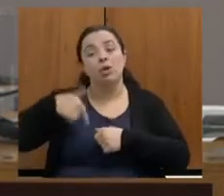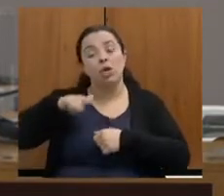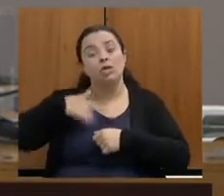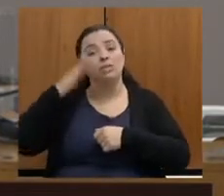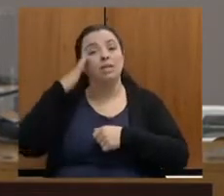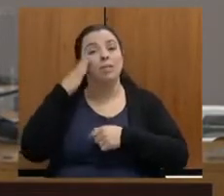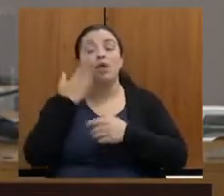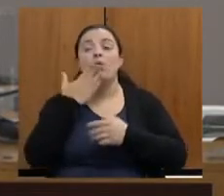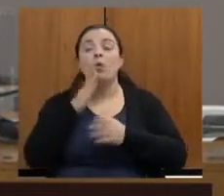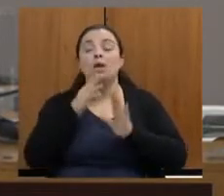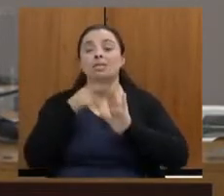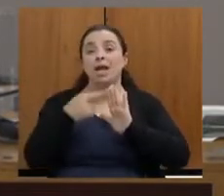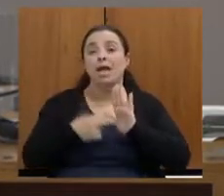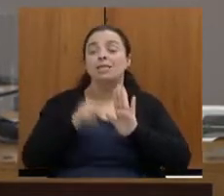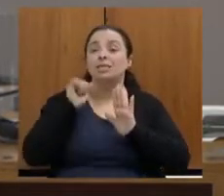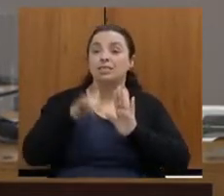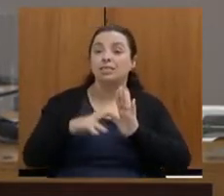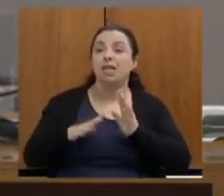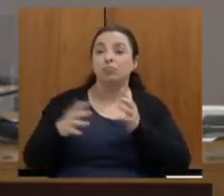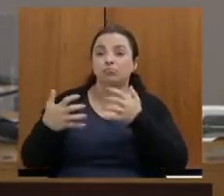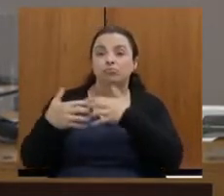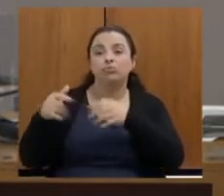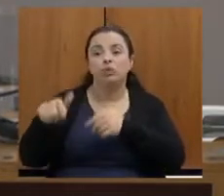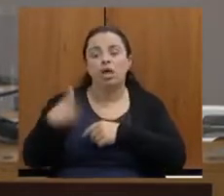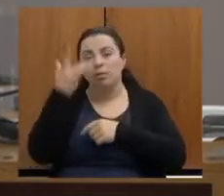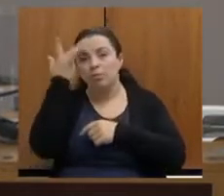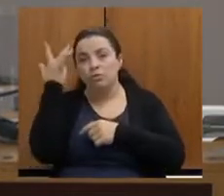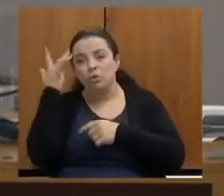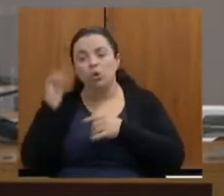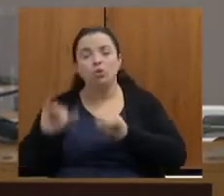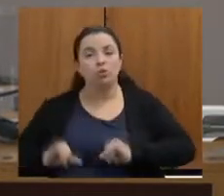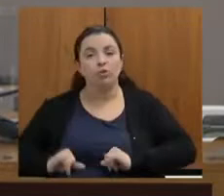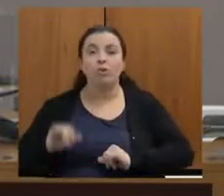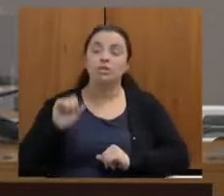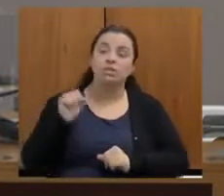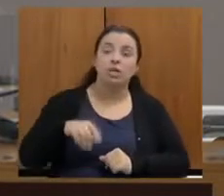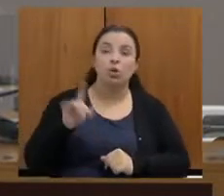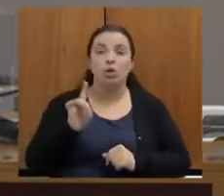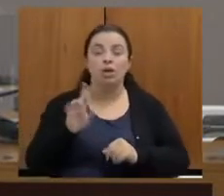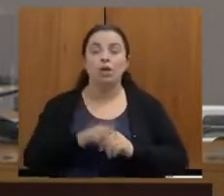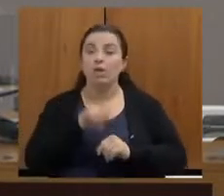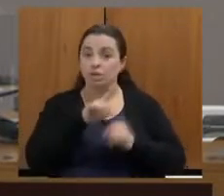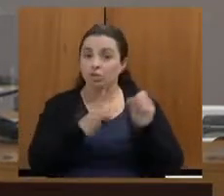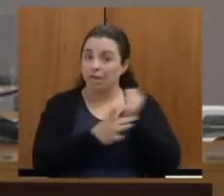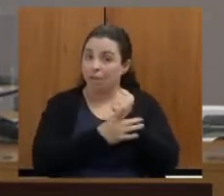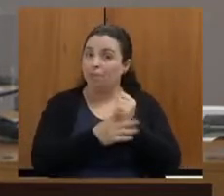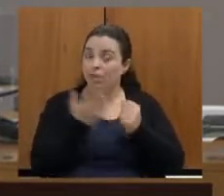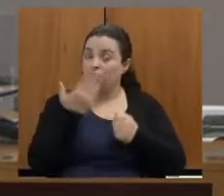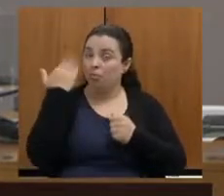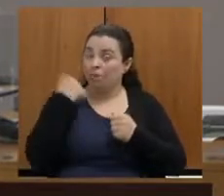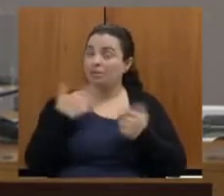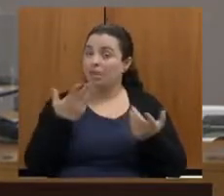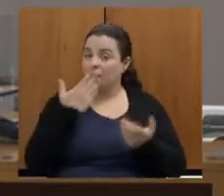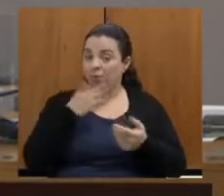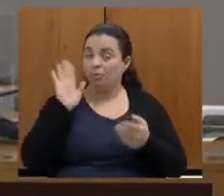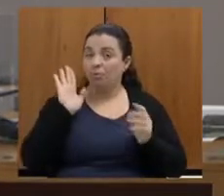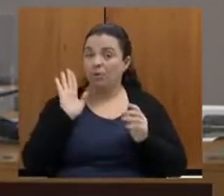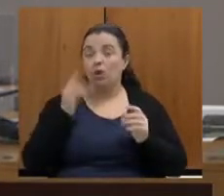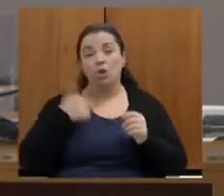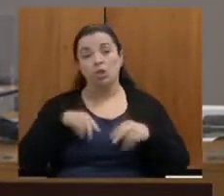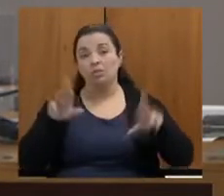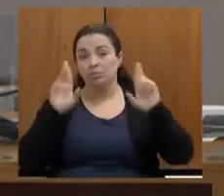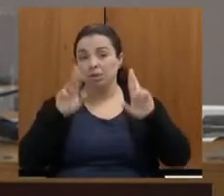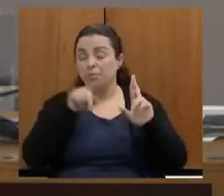pressupostos atendidos ou não e do acordo isso foi-nos garantido naquela ocasião e a gente espera que isso de fato ocorra por quê